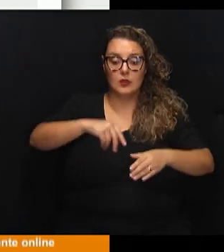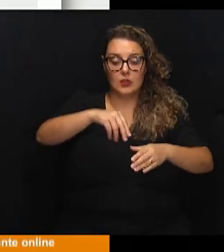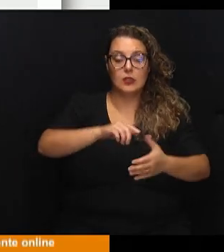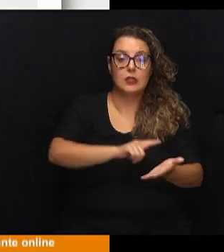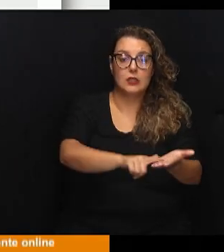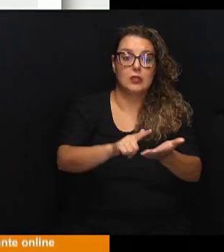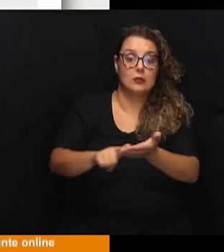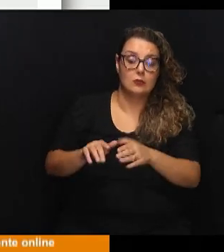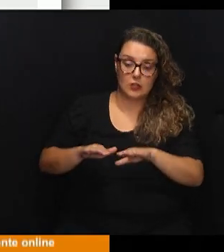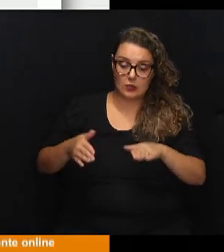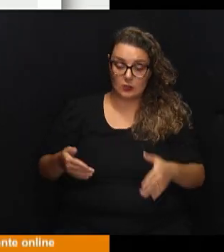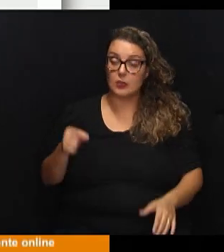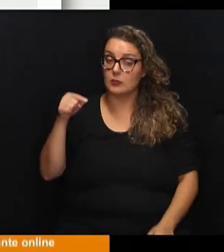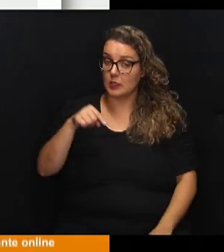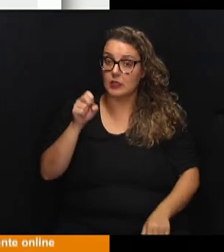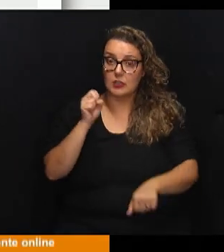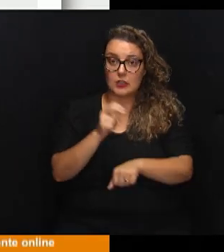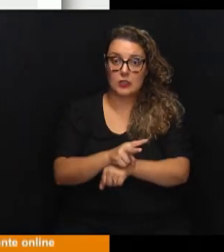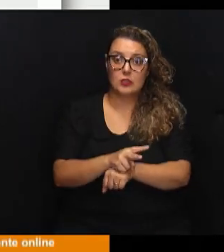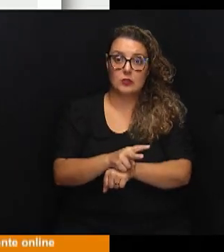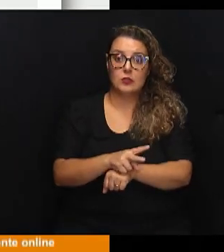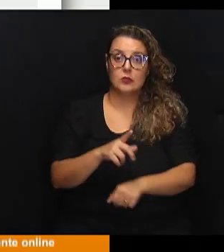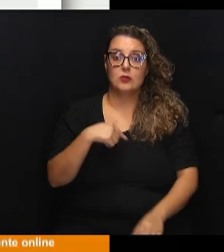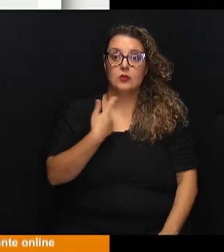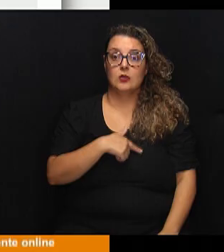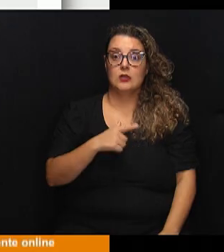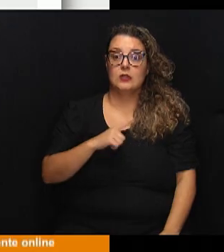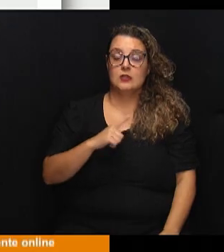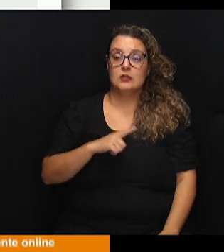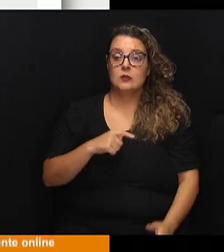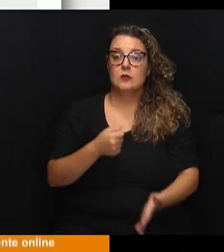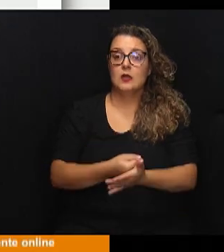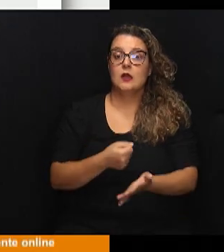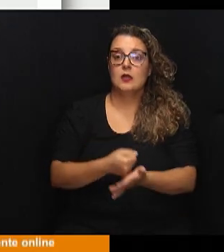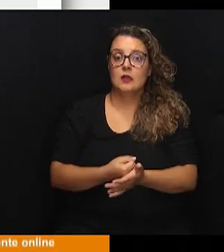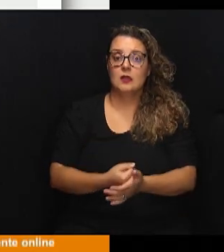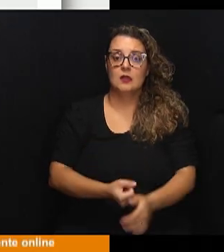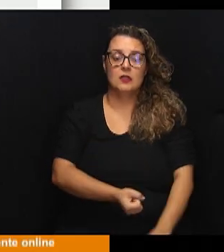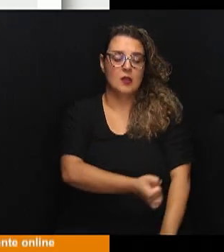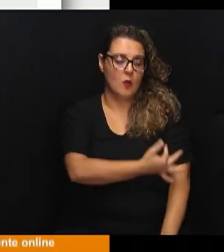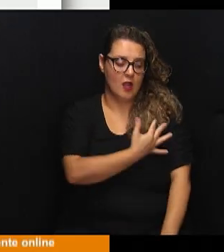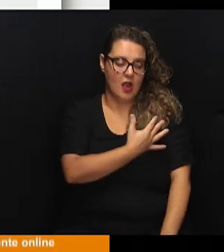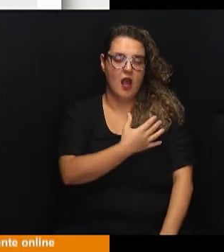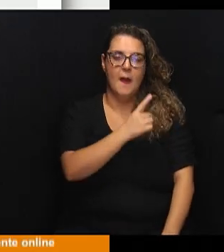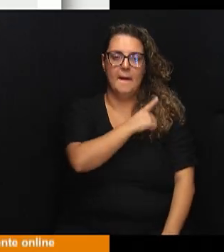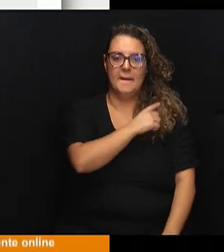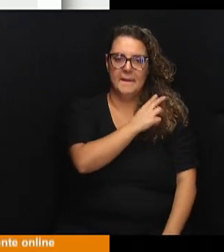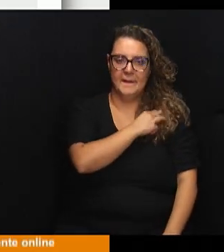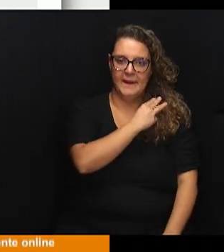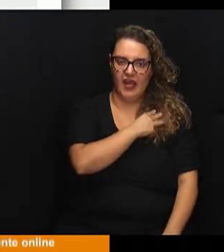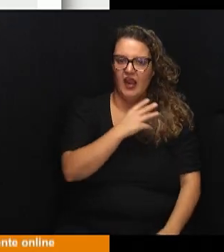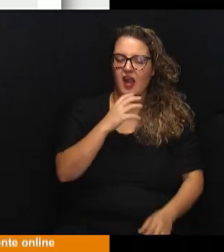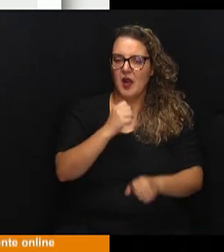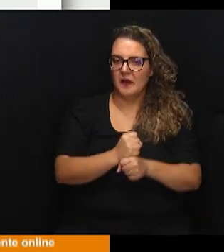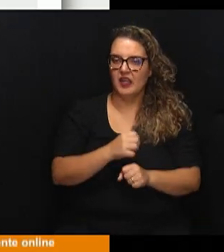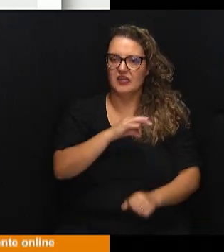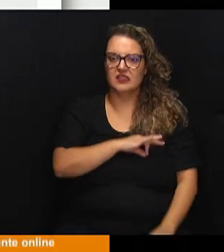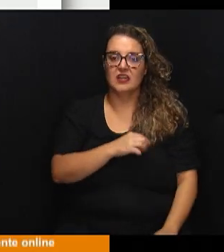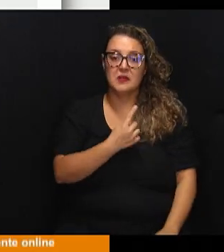mesas. Para esta vaga, nós temos aí a exigência de ensino médio completo, o salário inicial é de